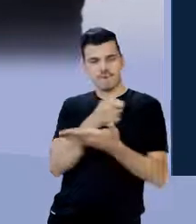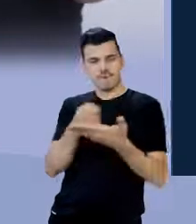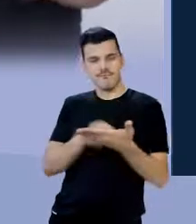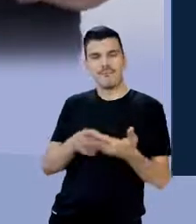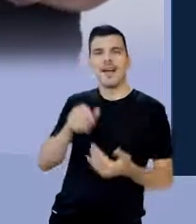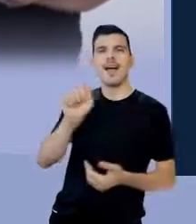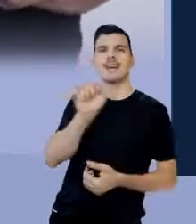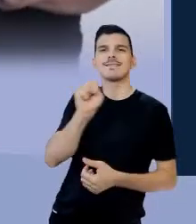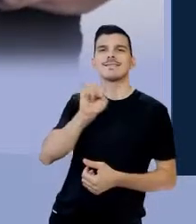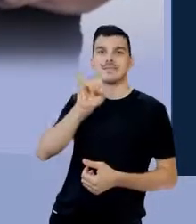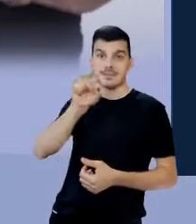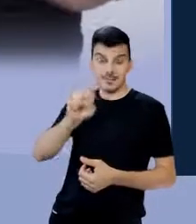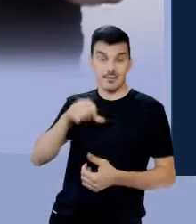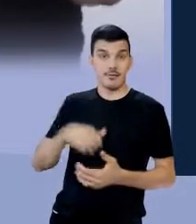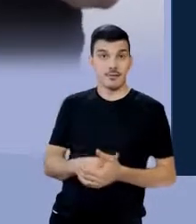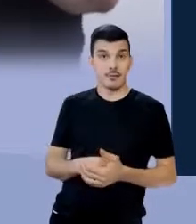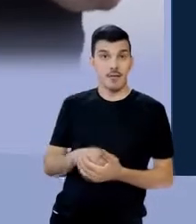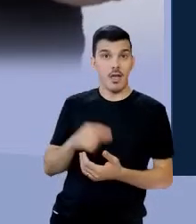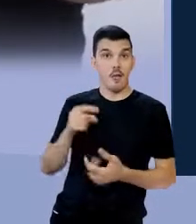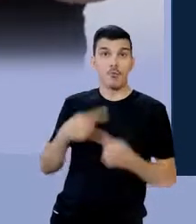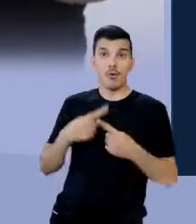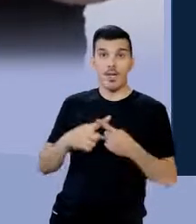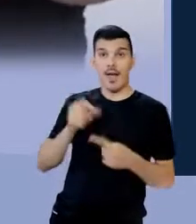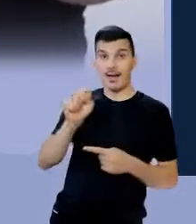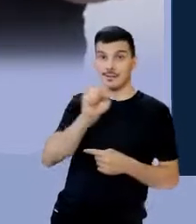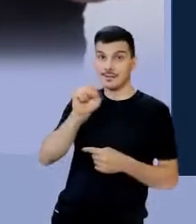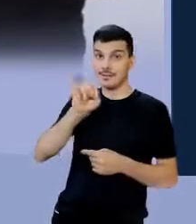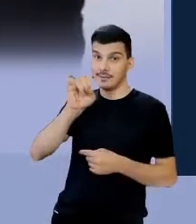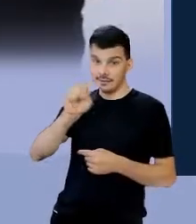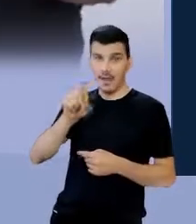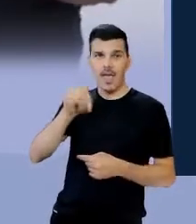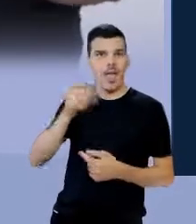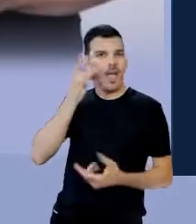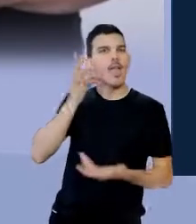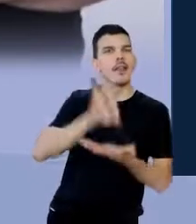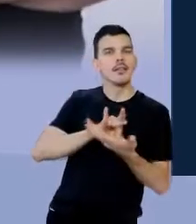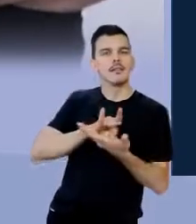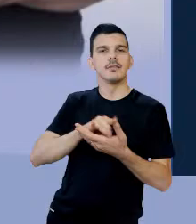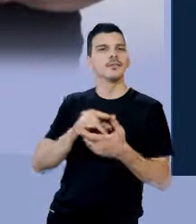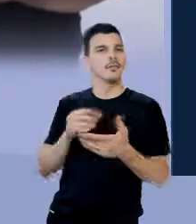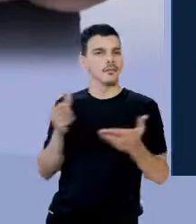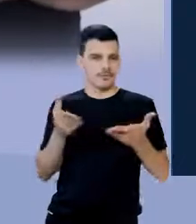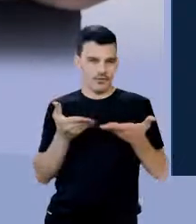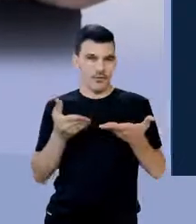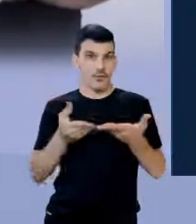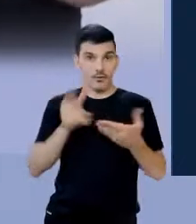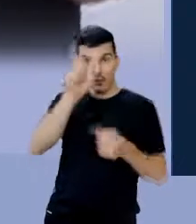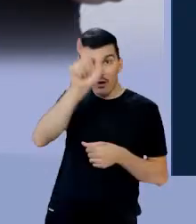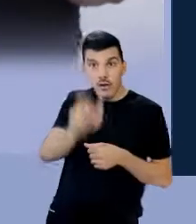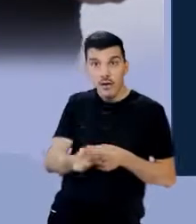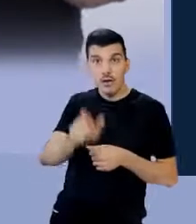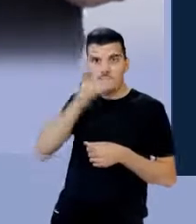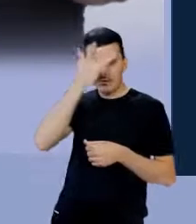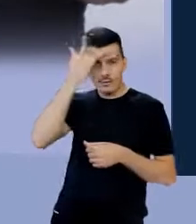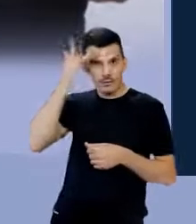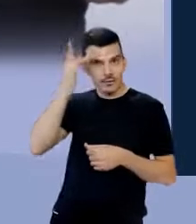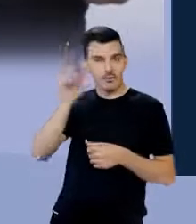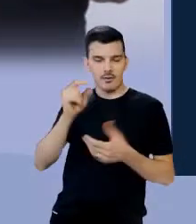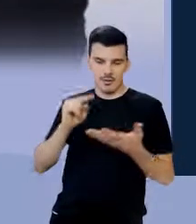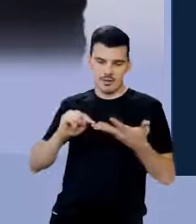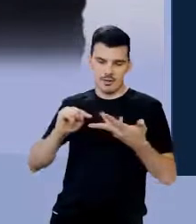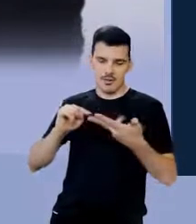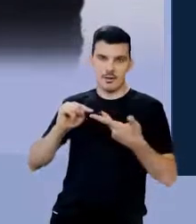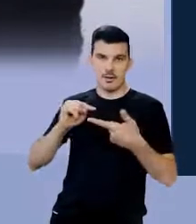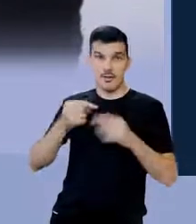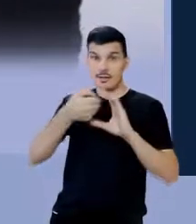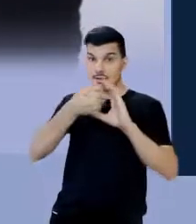pela obra do Machado de Assis, porque o Machado era realista e, como você se recorda, ele trabalha o personagem a